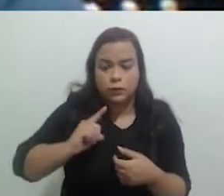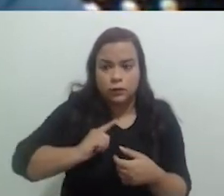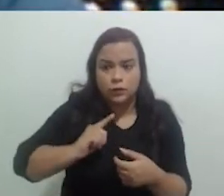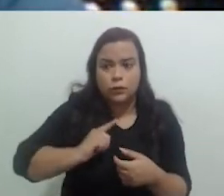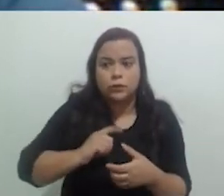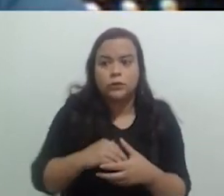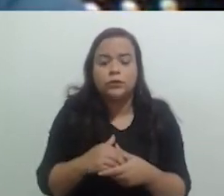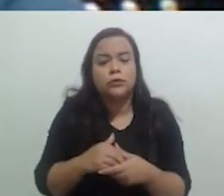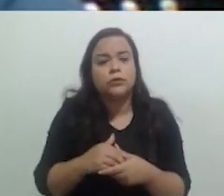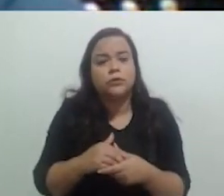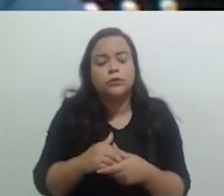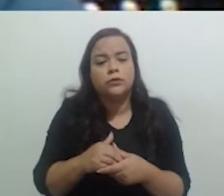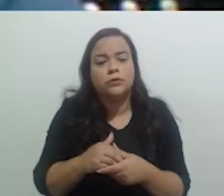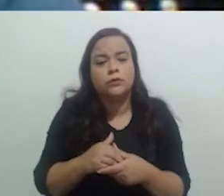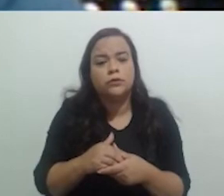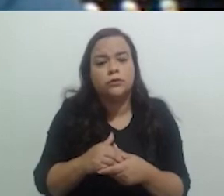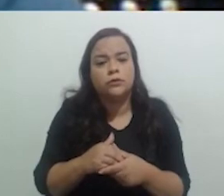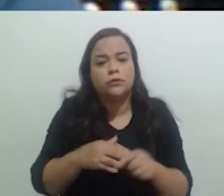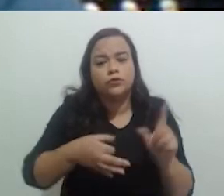Desembargador